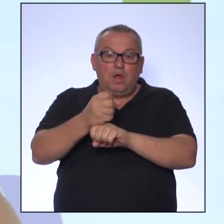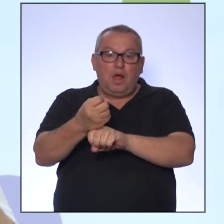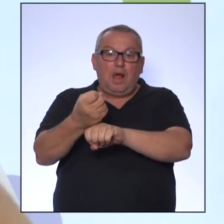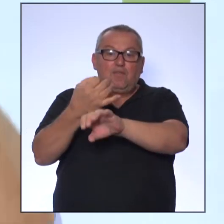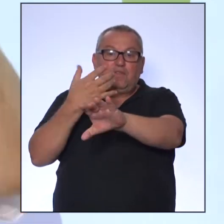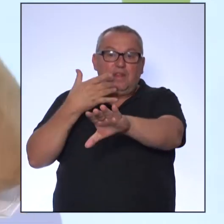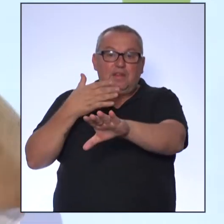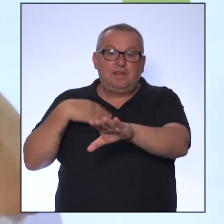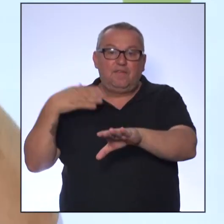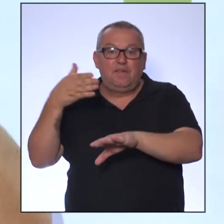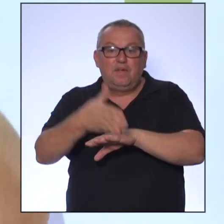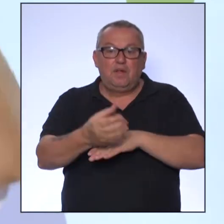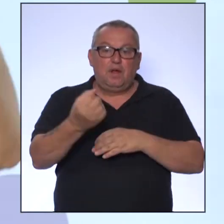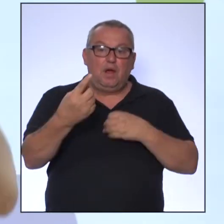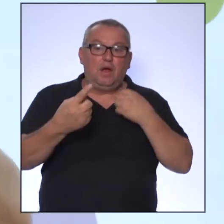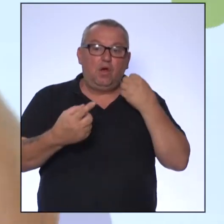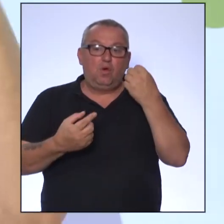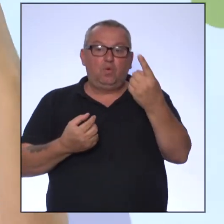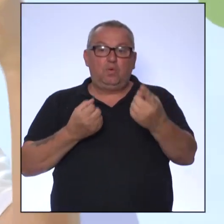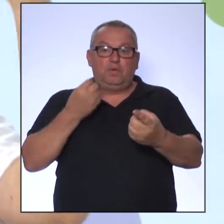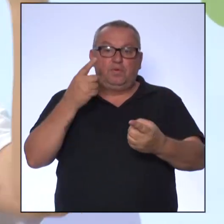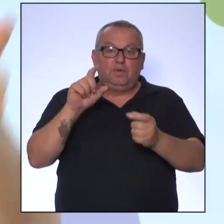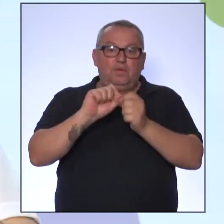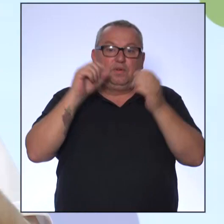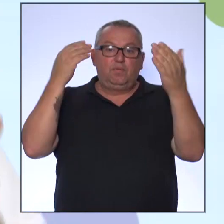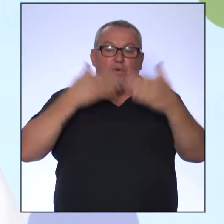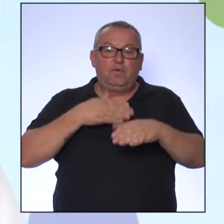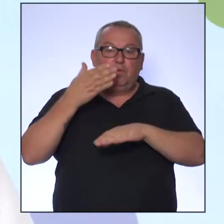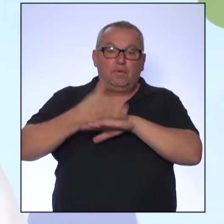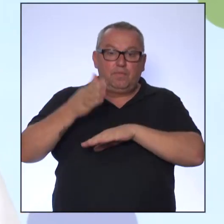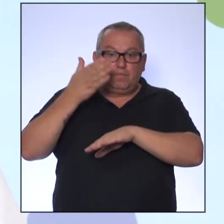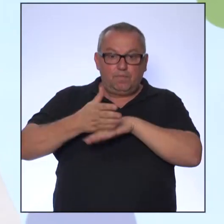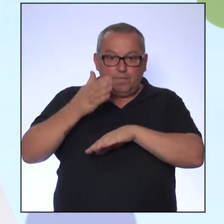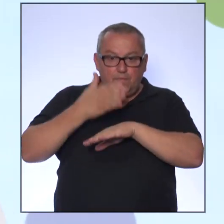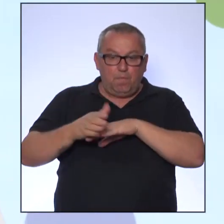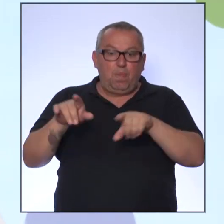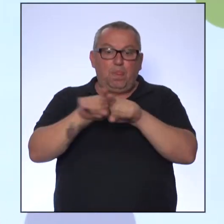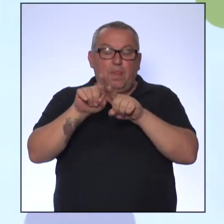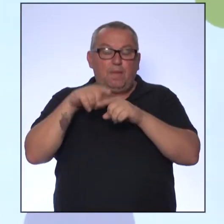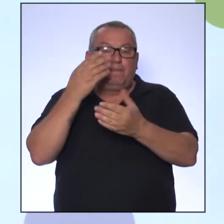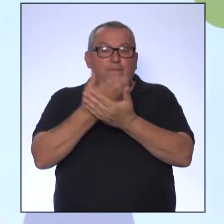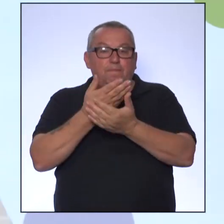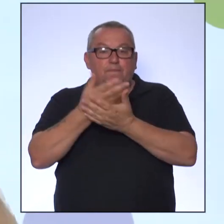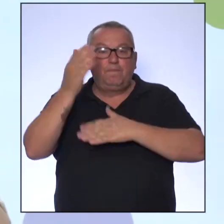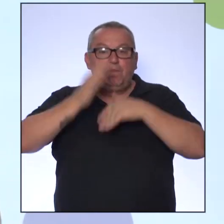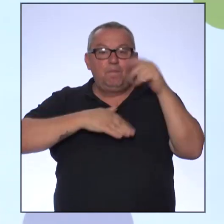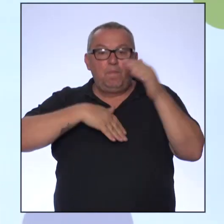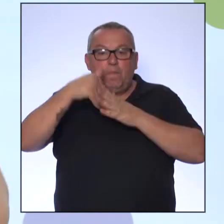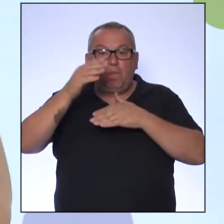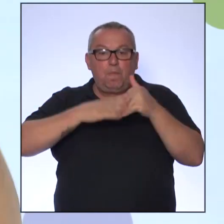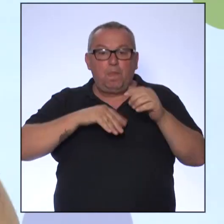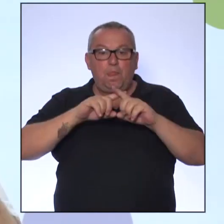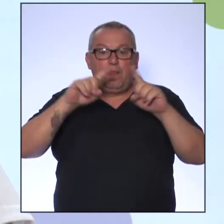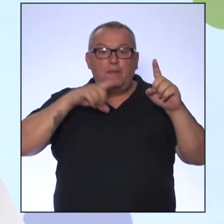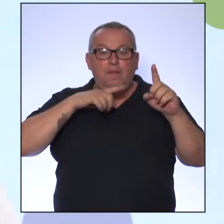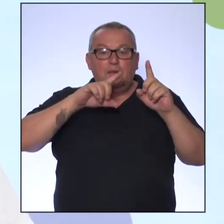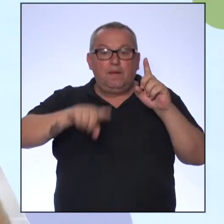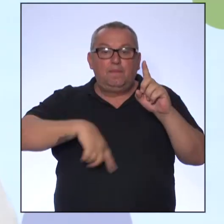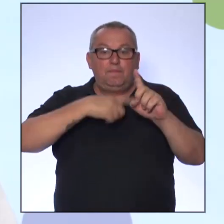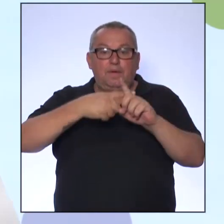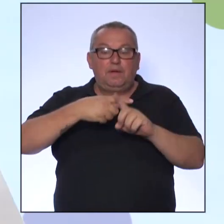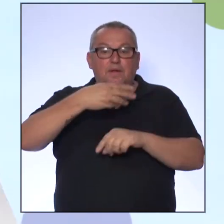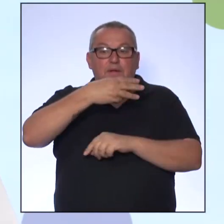semipresenciais. Você vai algumas vezes para fazer provas, atividades, aulas práticas, e está em mais